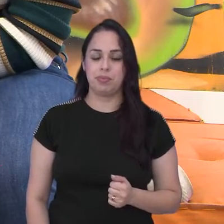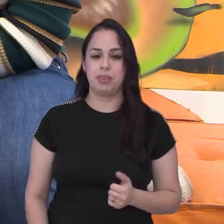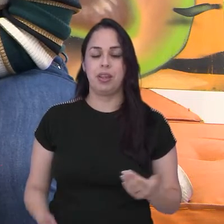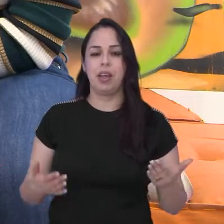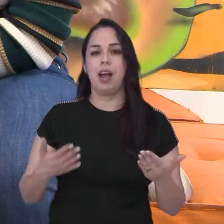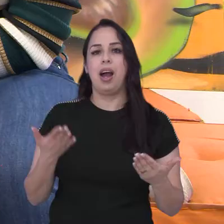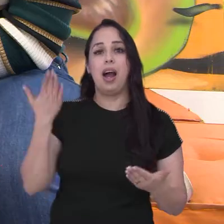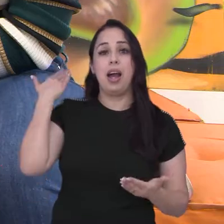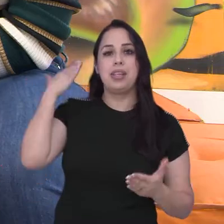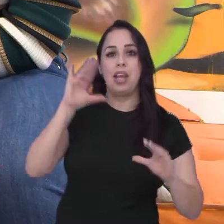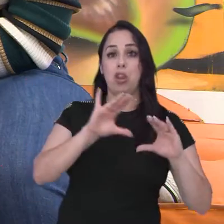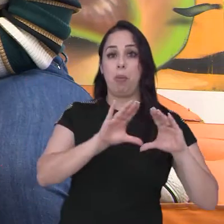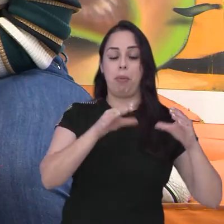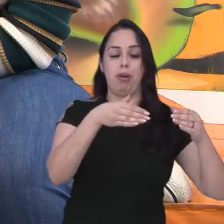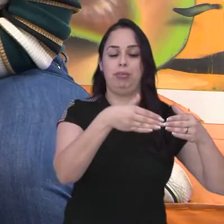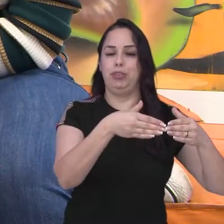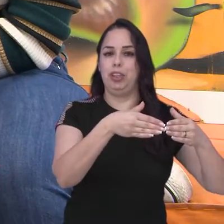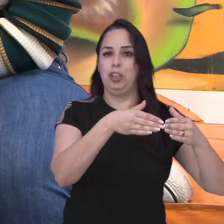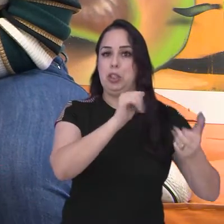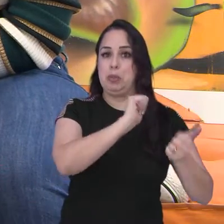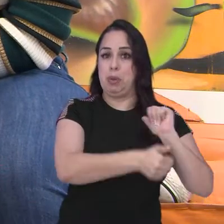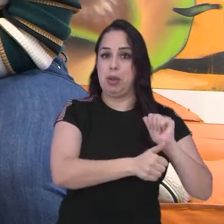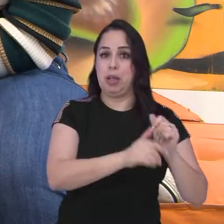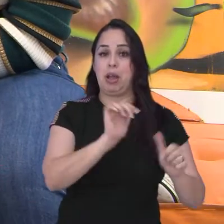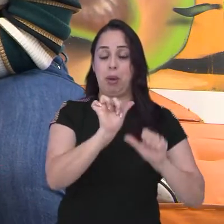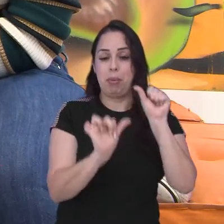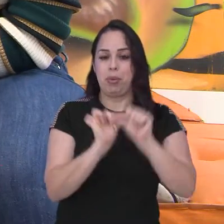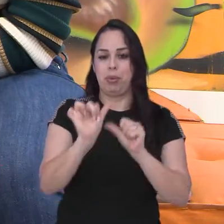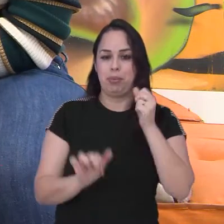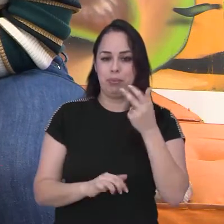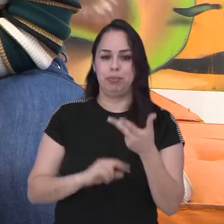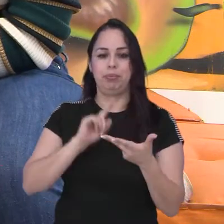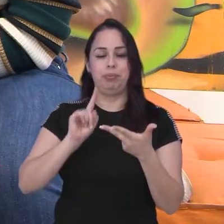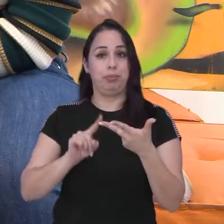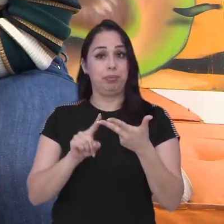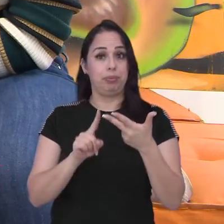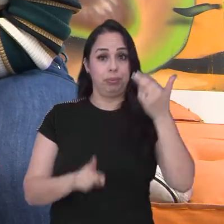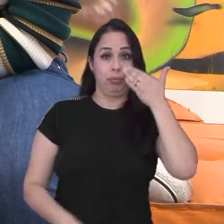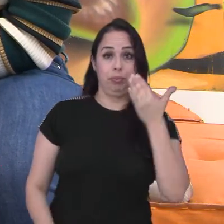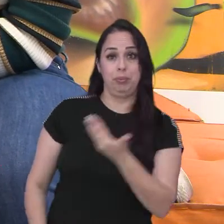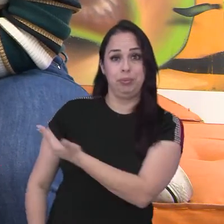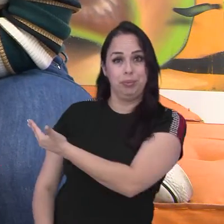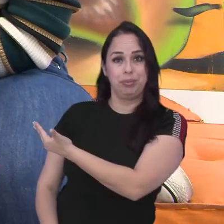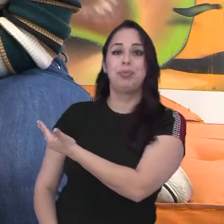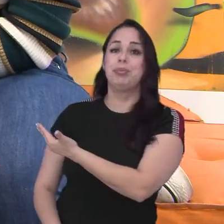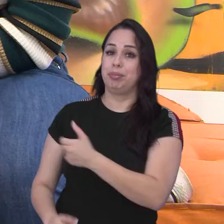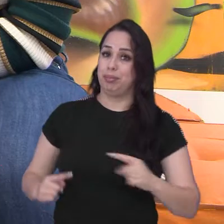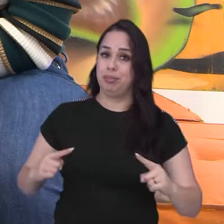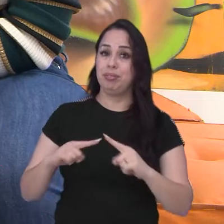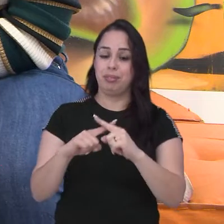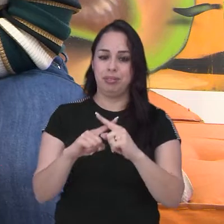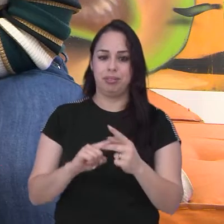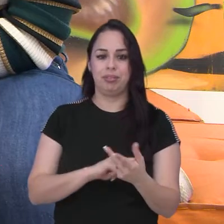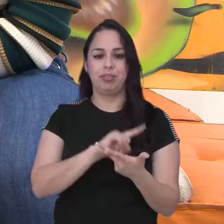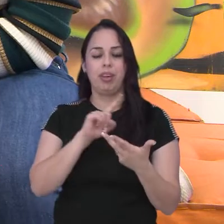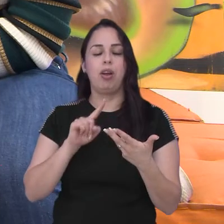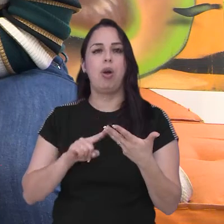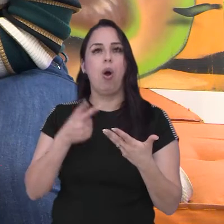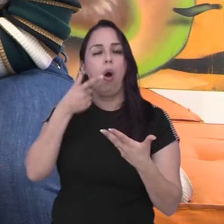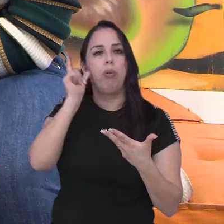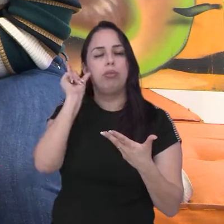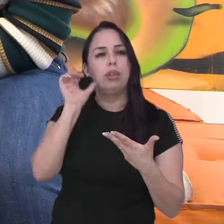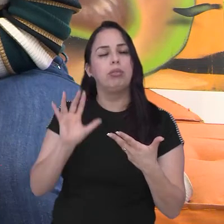agora na Praça do Jardim da Granja, que é na Zona Leste. Batalha da Norte, que é no Alto da Ponte, então é lá na Zona Norte, né?